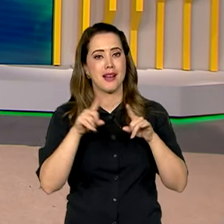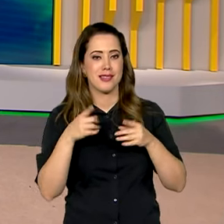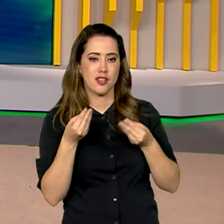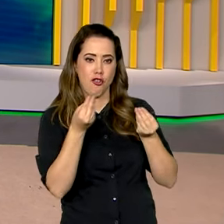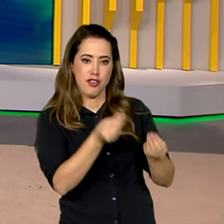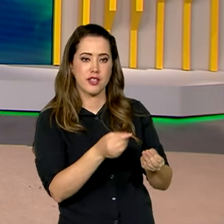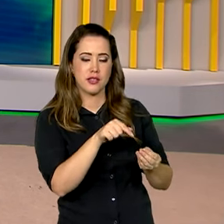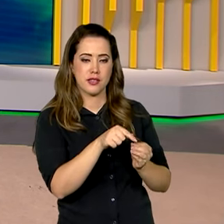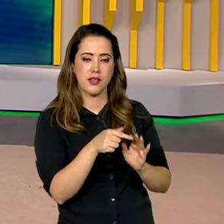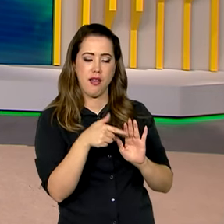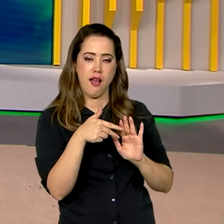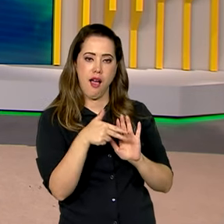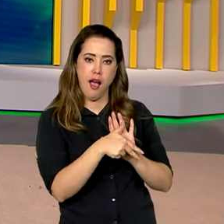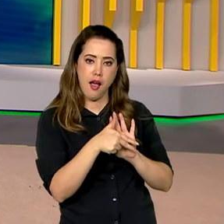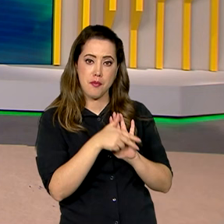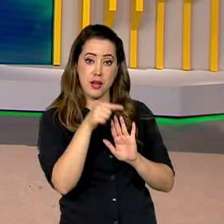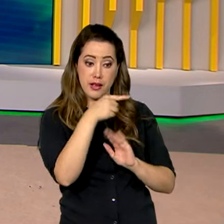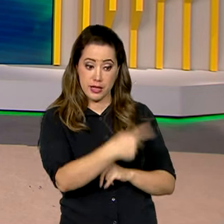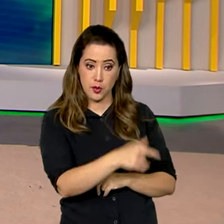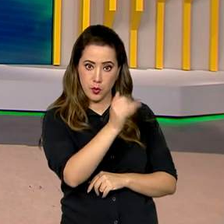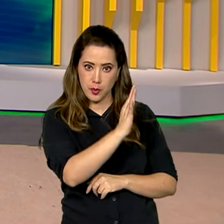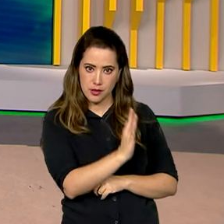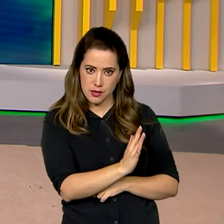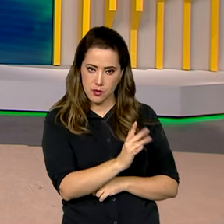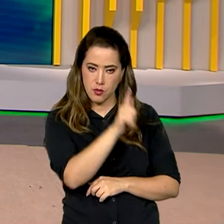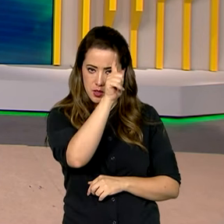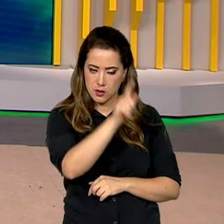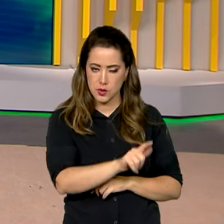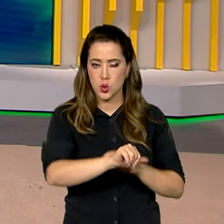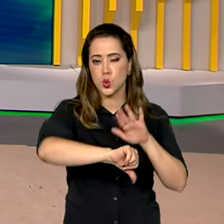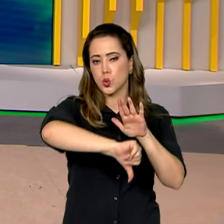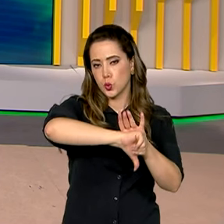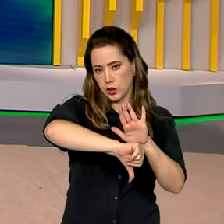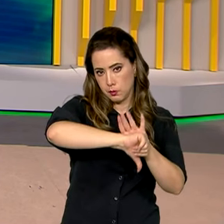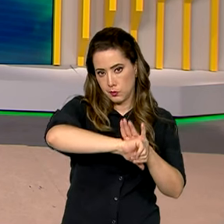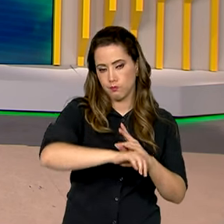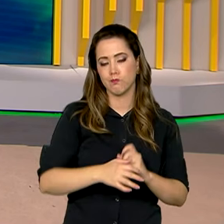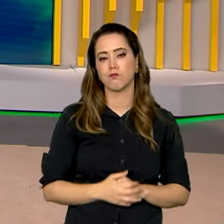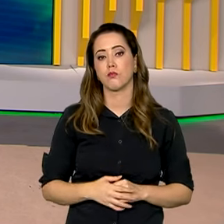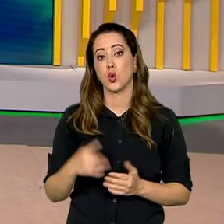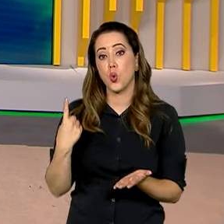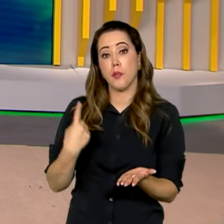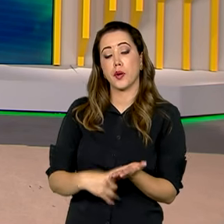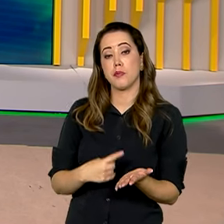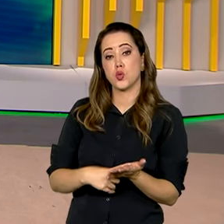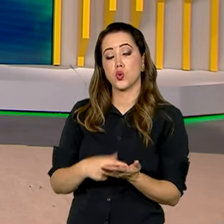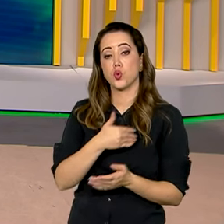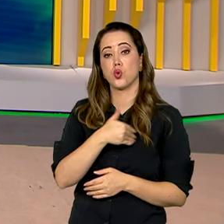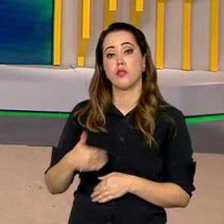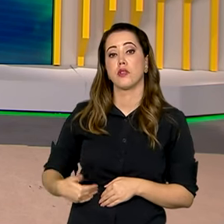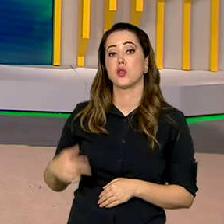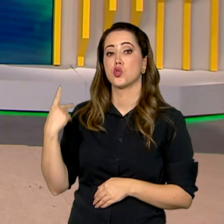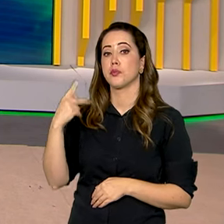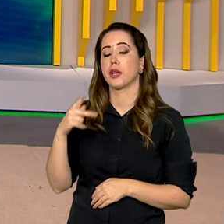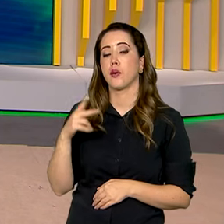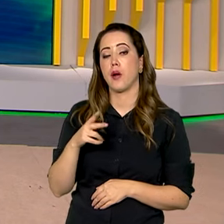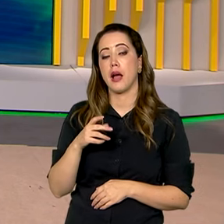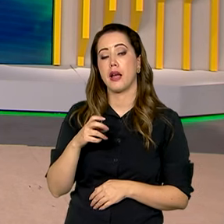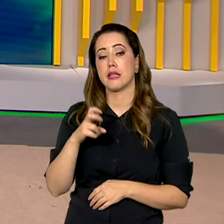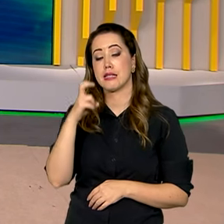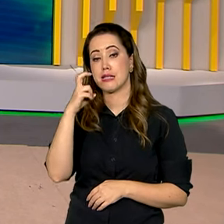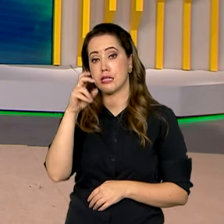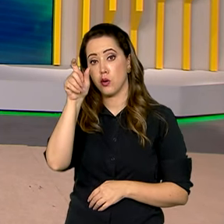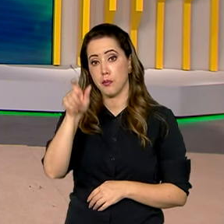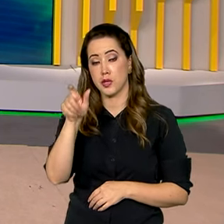principais facções criminosas brasileiras em parceria com o governo paraguaio foram presas cinco pessoas no